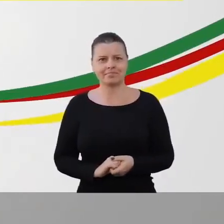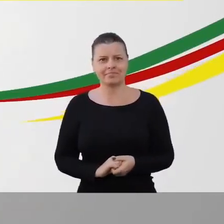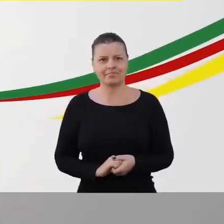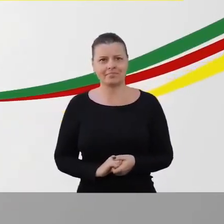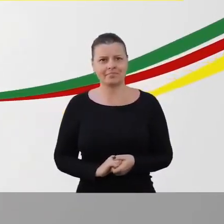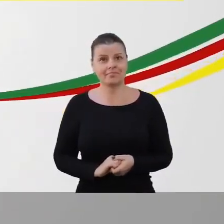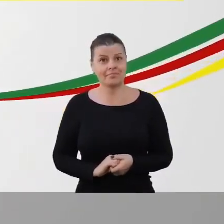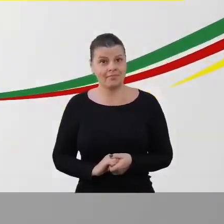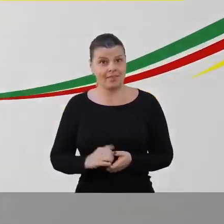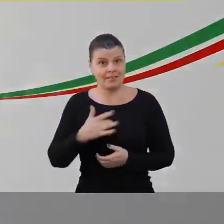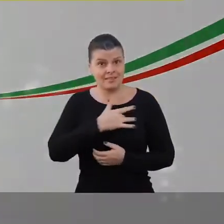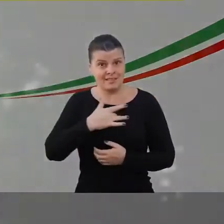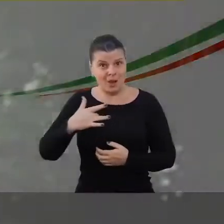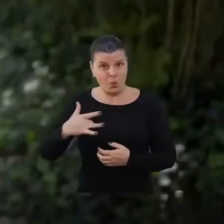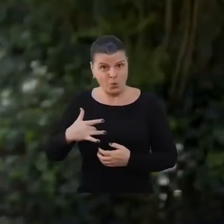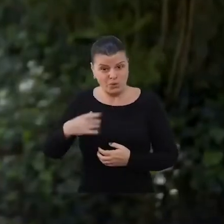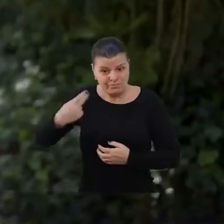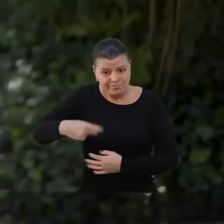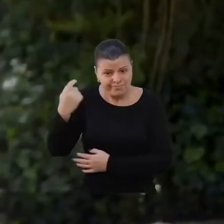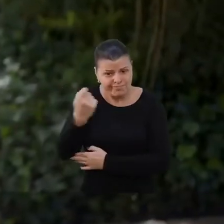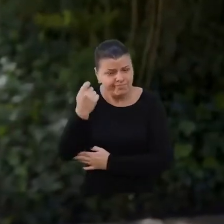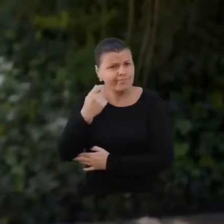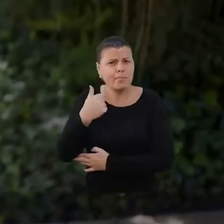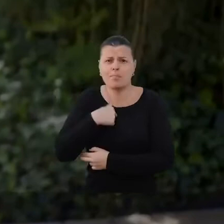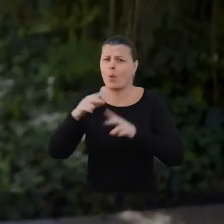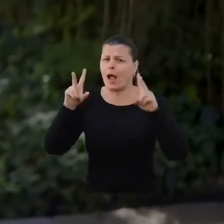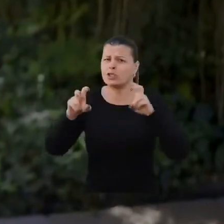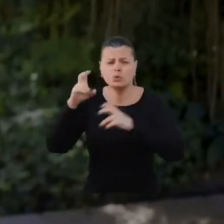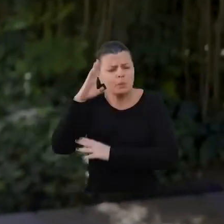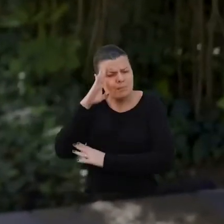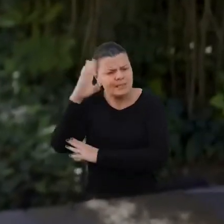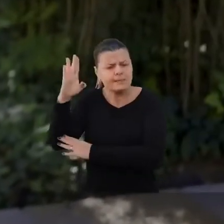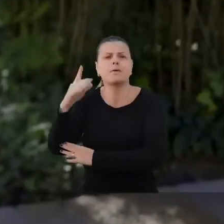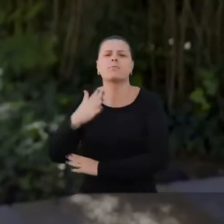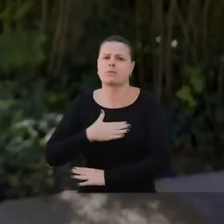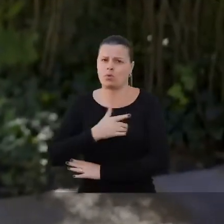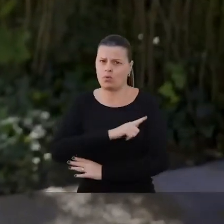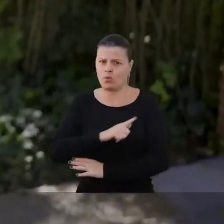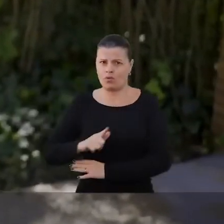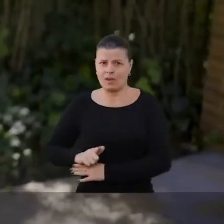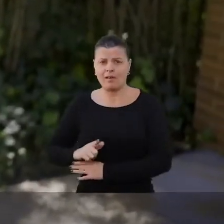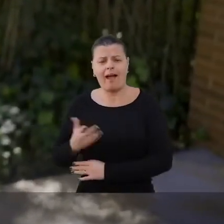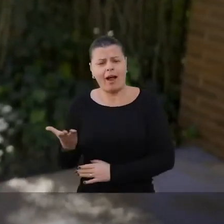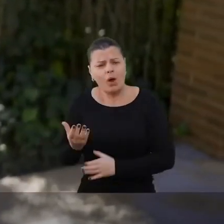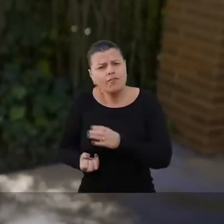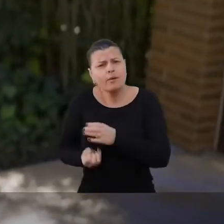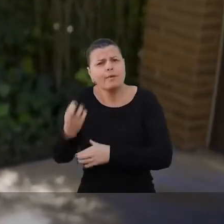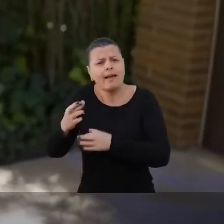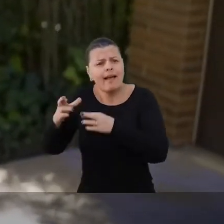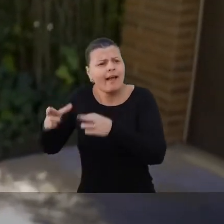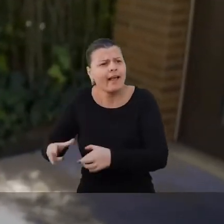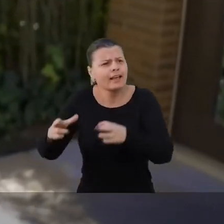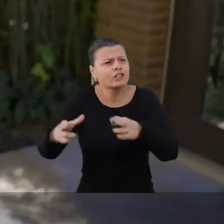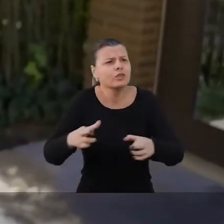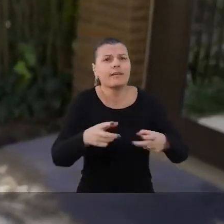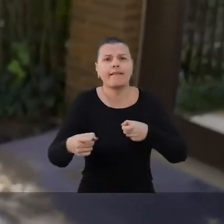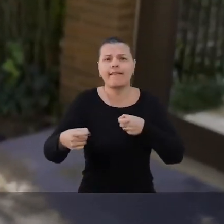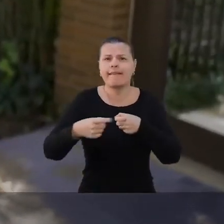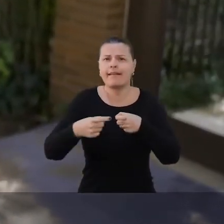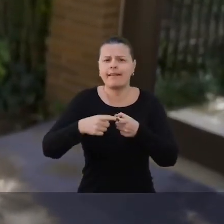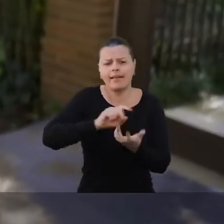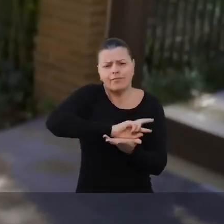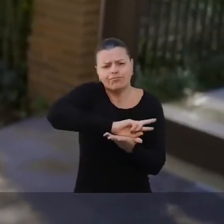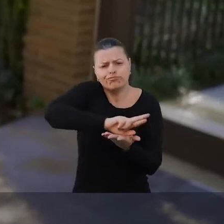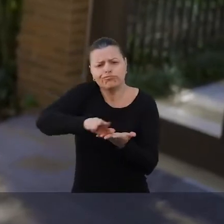endireitar. A saúde do Rio Grande vai ser uma prioridade no meu governo. Vamos criar em todas as regiões clínicas